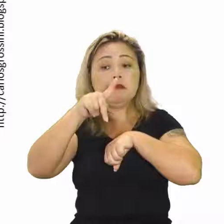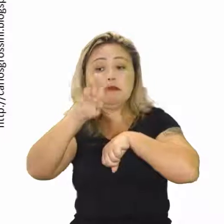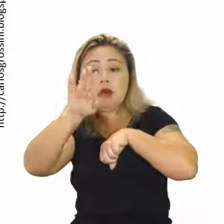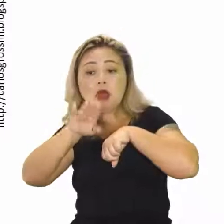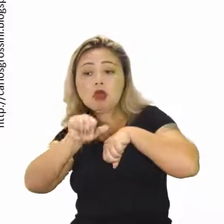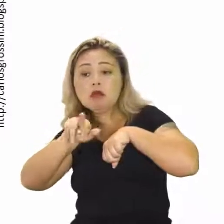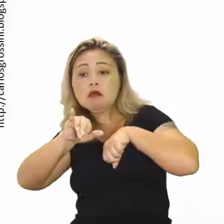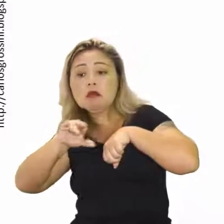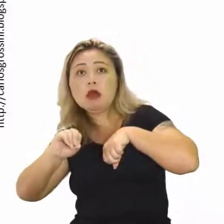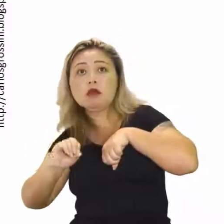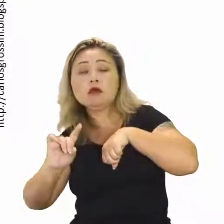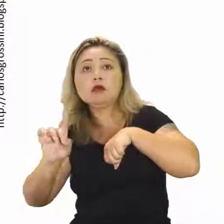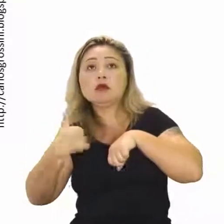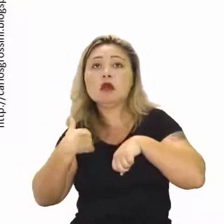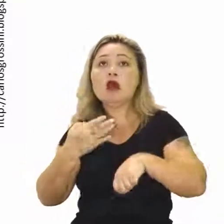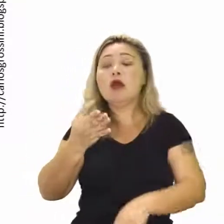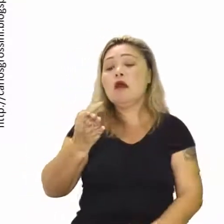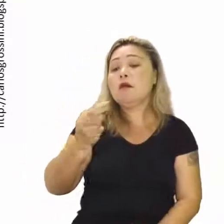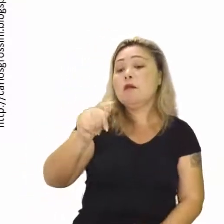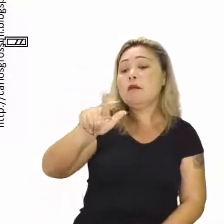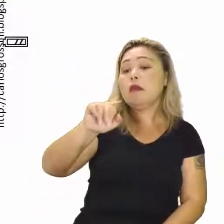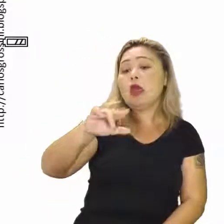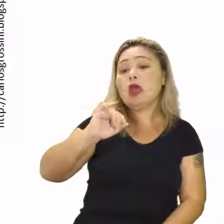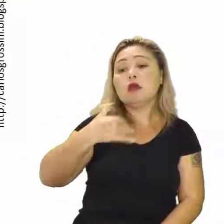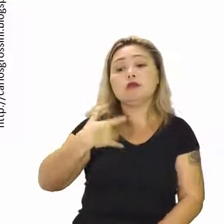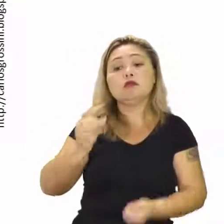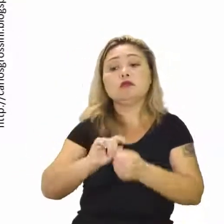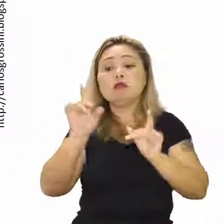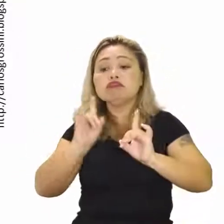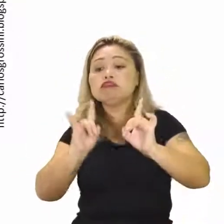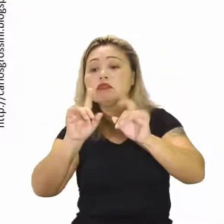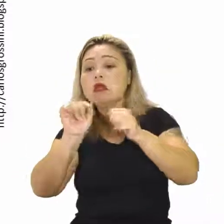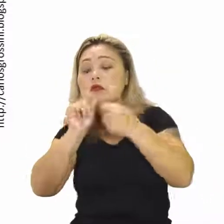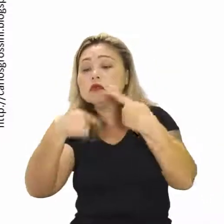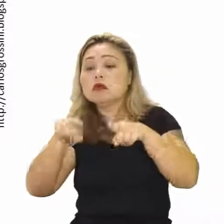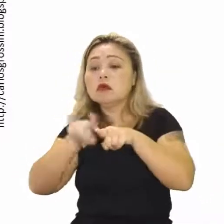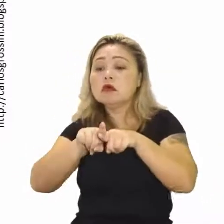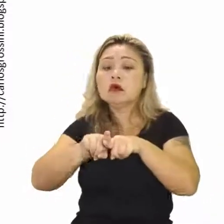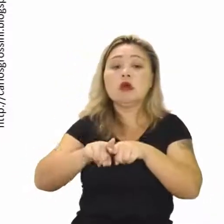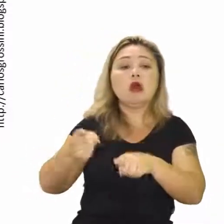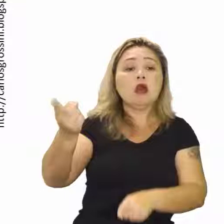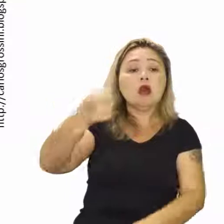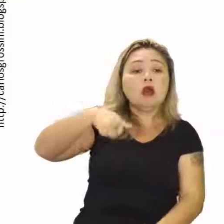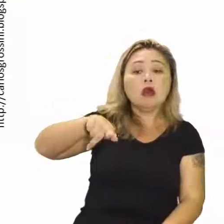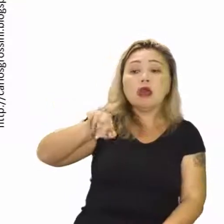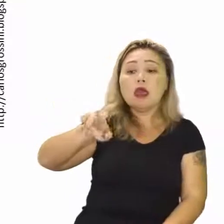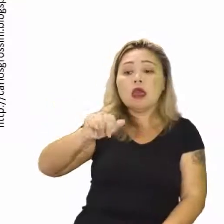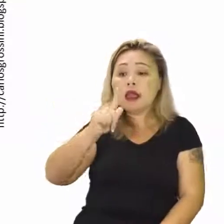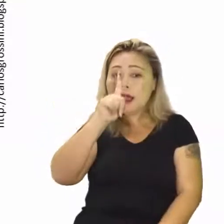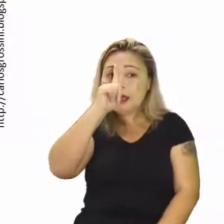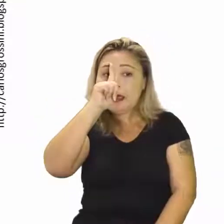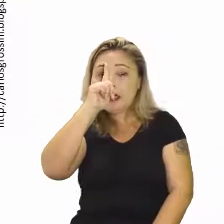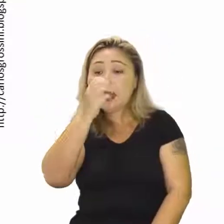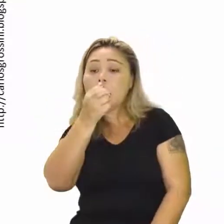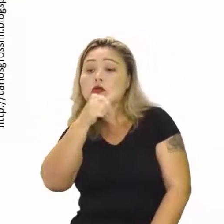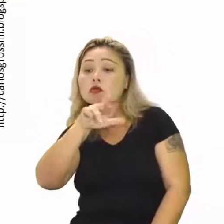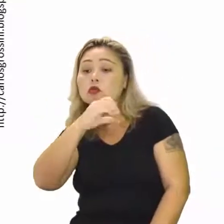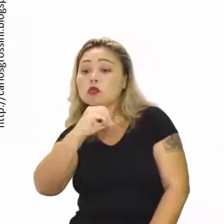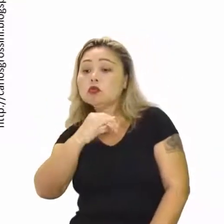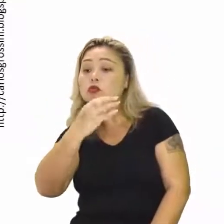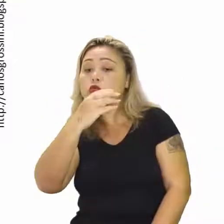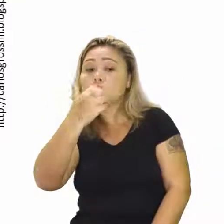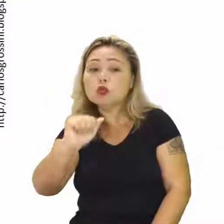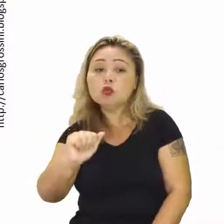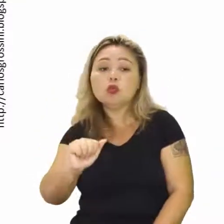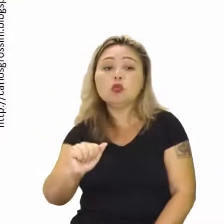Baixos, Bélgica, Austrália, Dinamarca, Noruega, Grécia, Suécia,